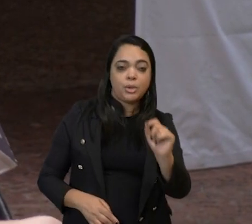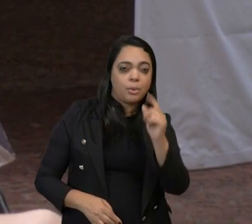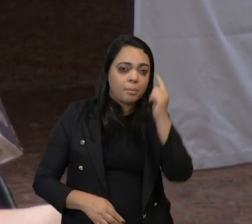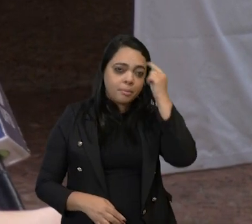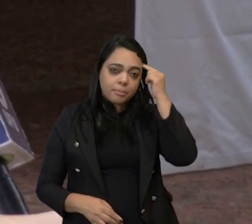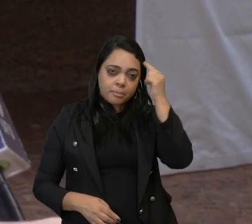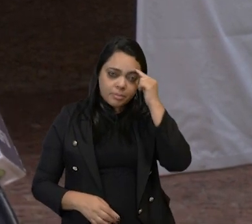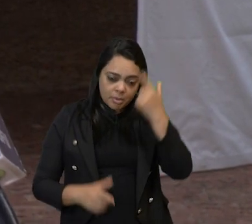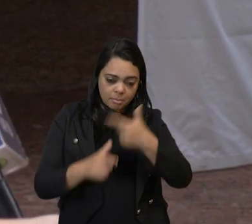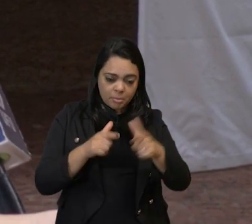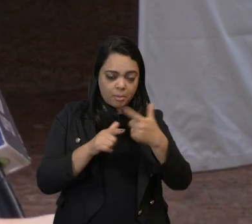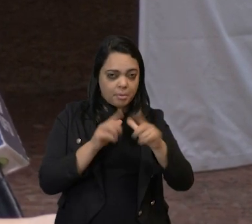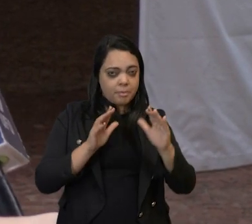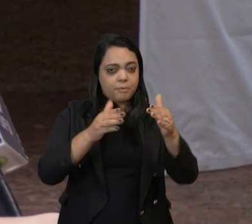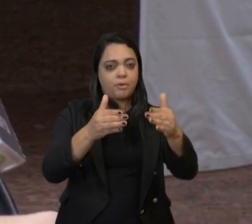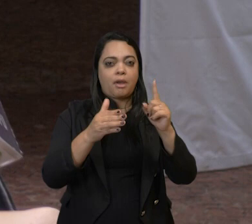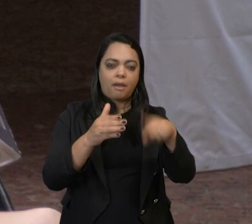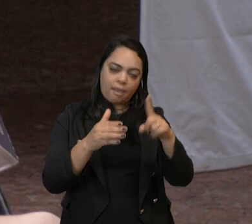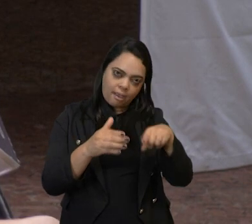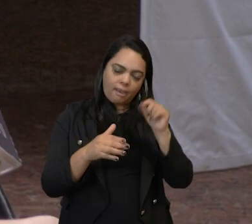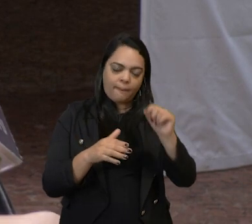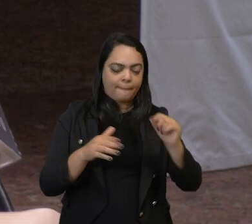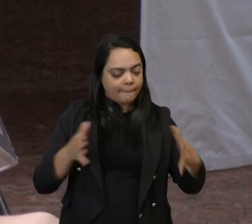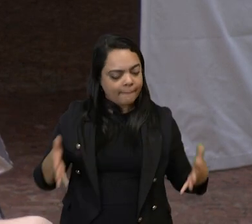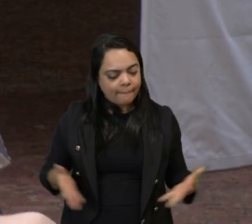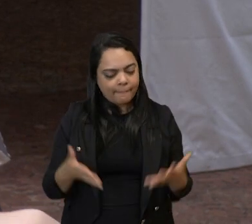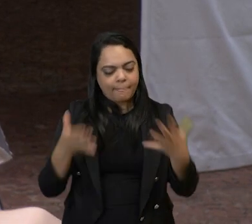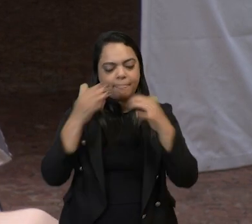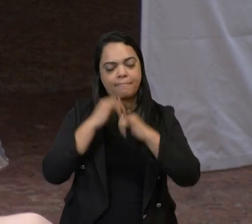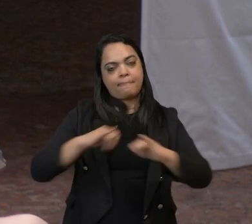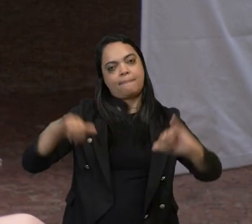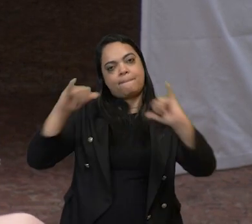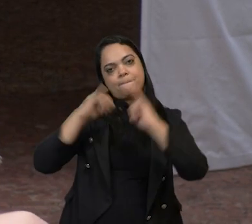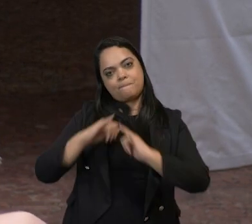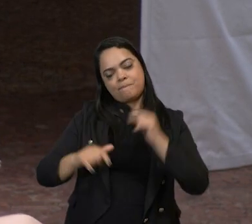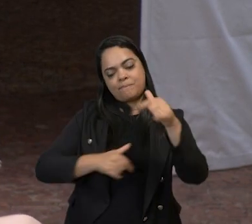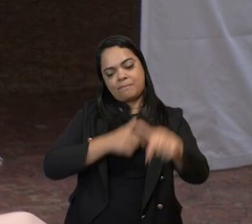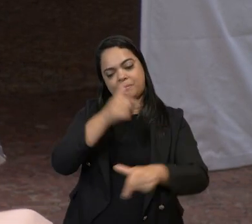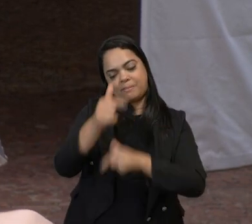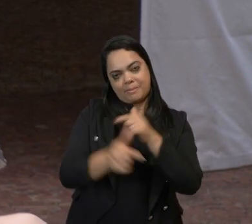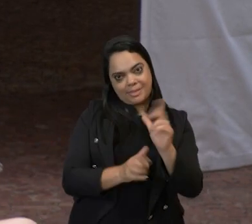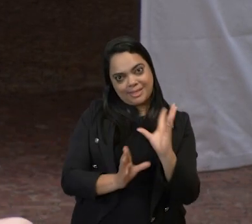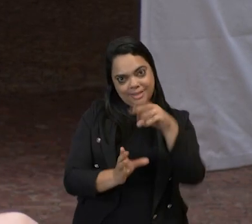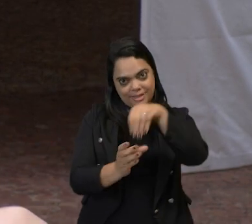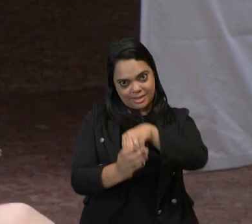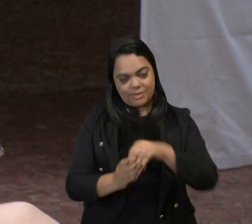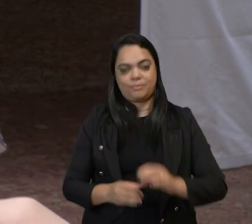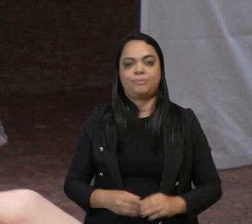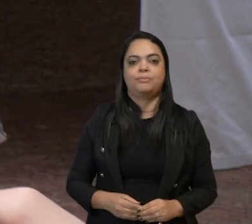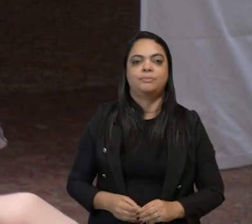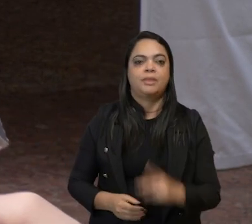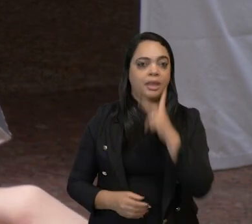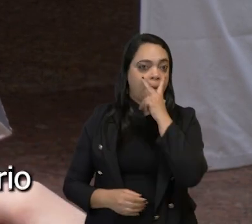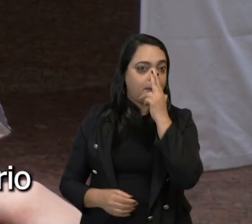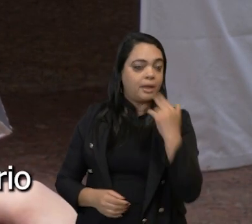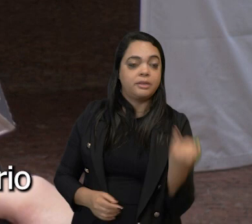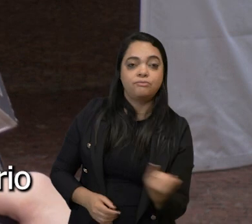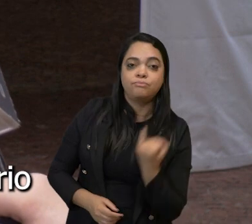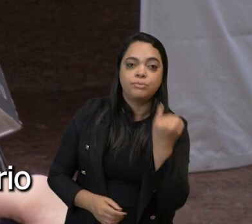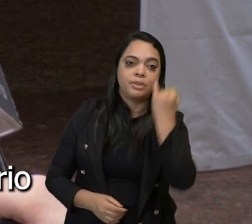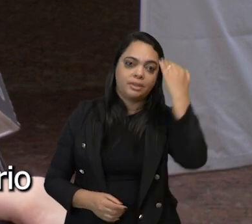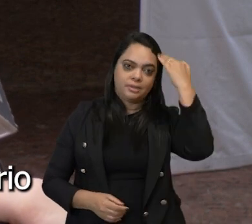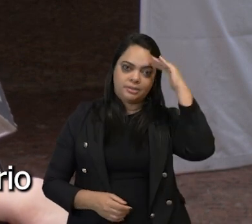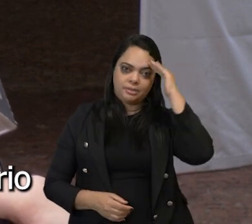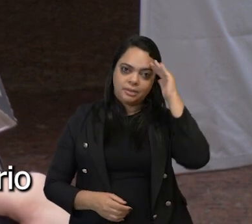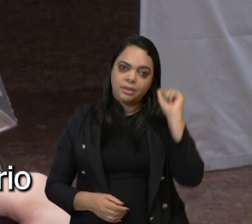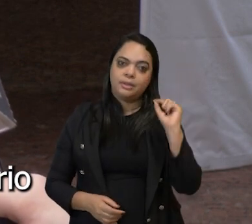o problema Central pode ser solucionado com um reforço na divulgação das ações realizadas nesses espaços eu acho